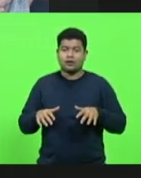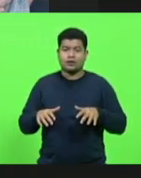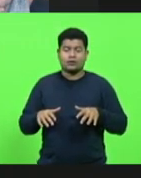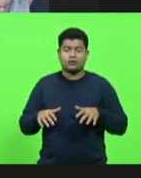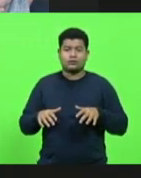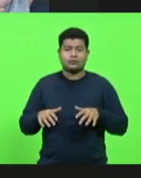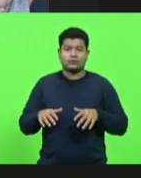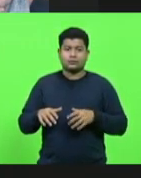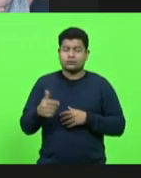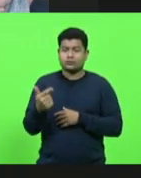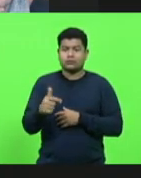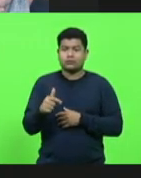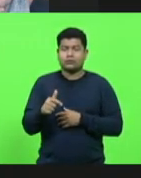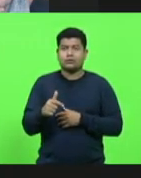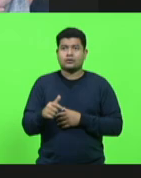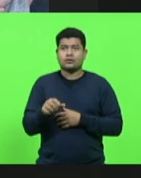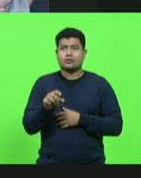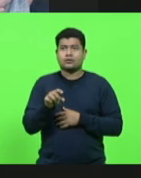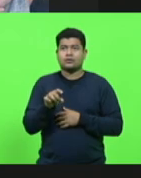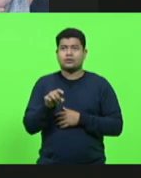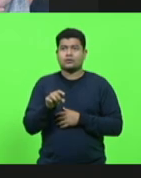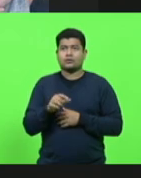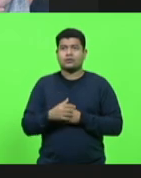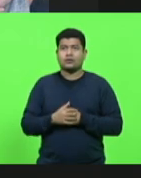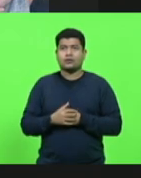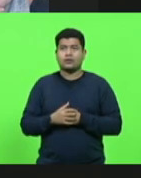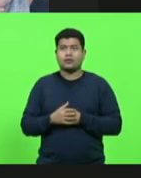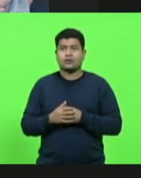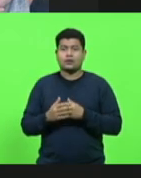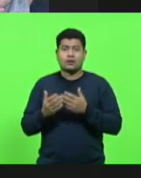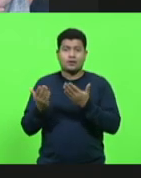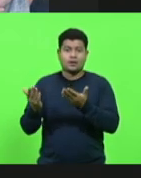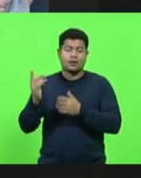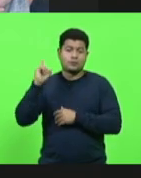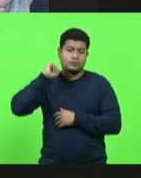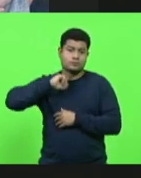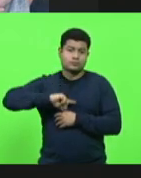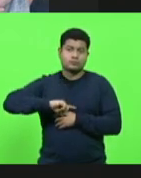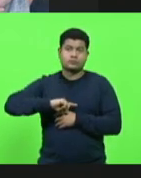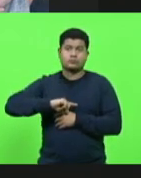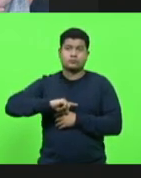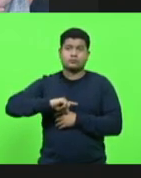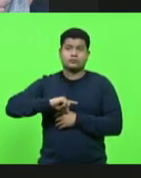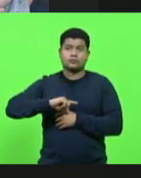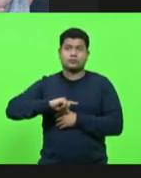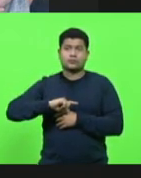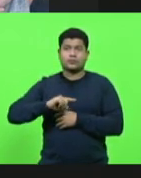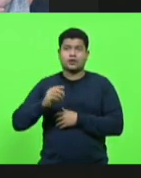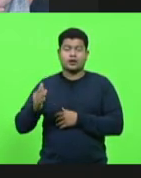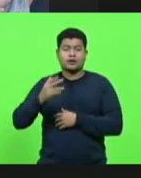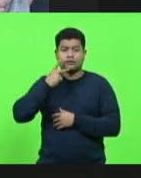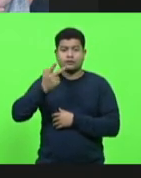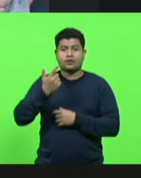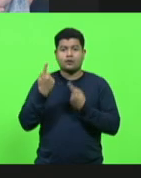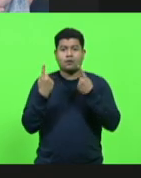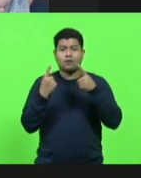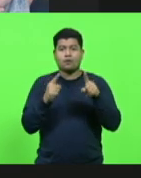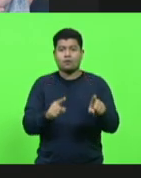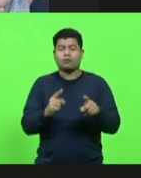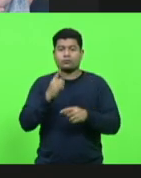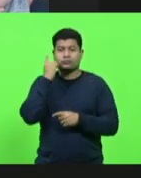online, só virtualmente. Silvio, virtualmente. Além do deputado Silvio, que estava agora há pouco se manifestando contrário ao voto, nós